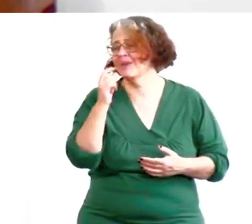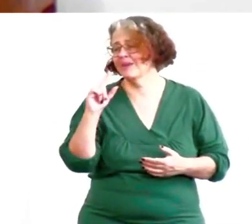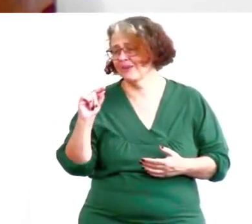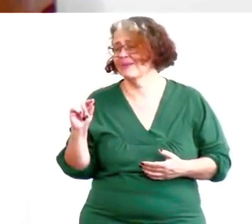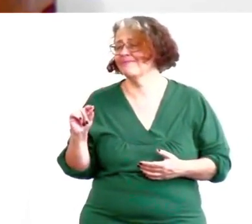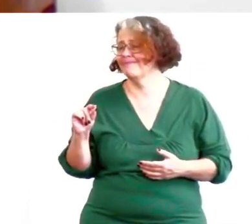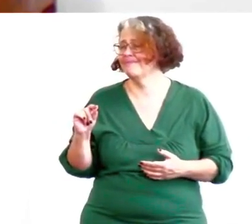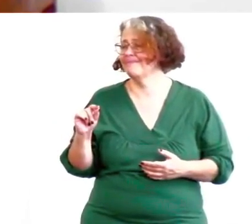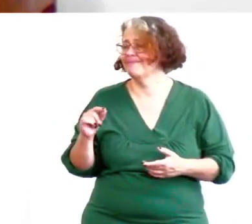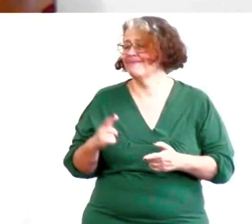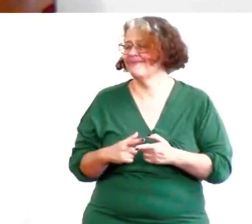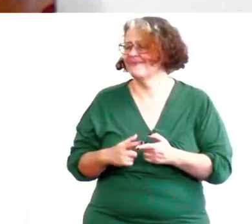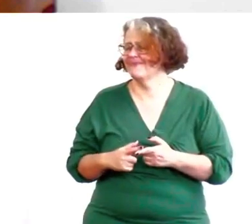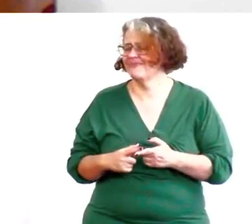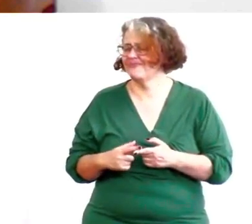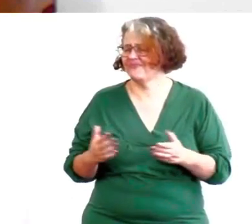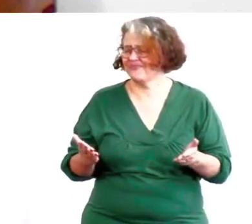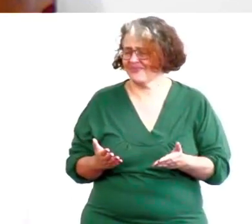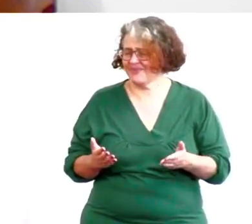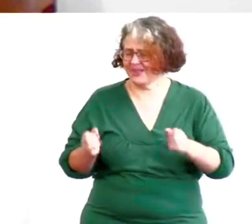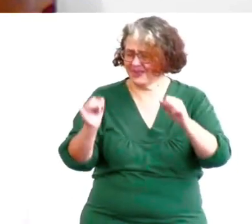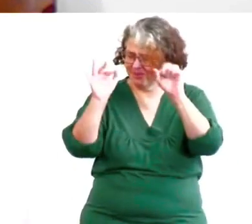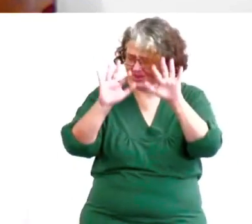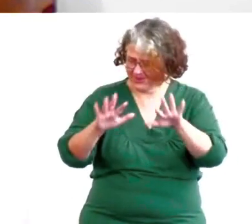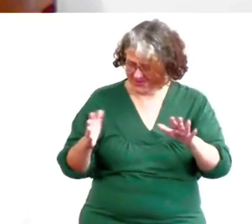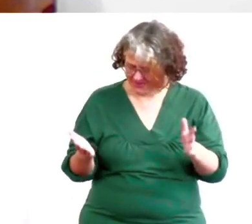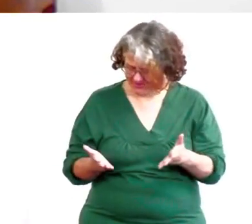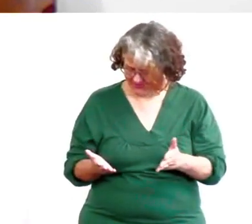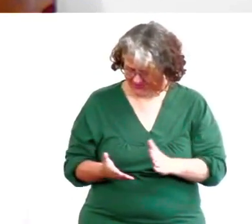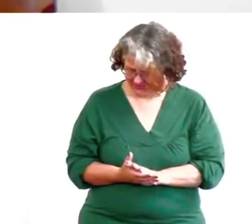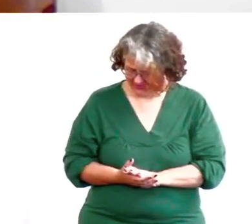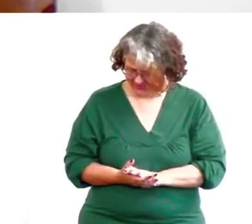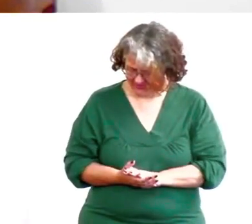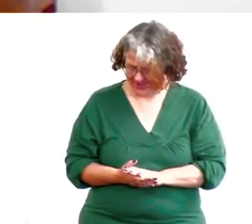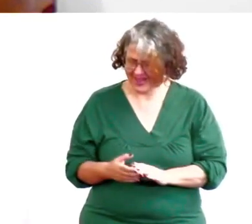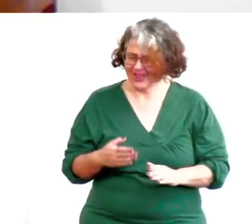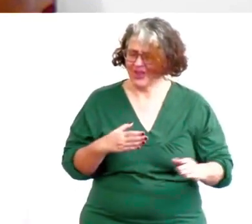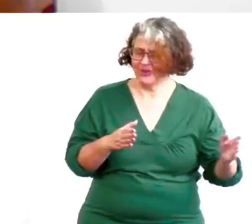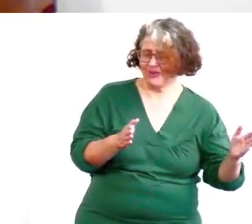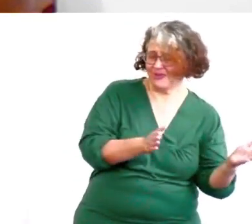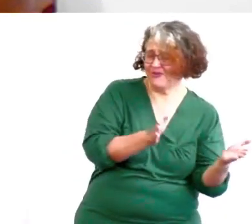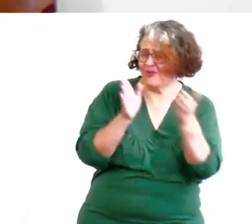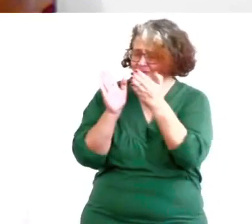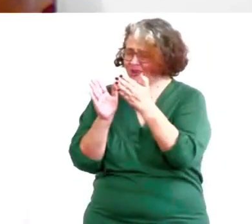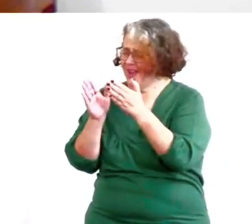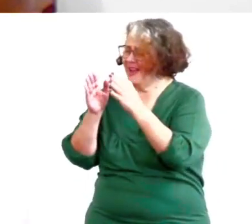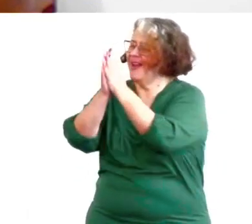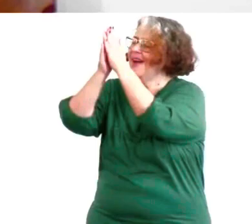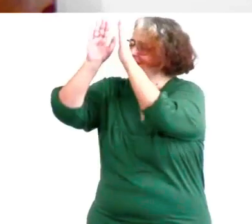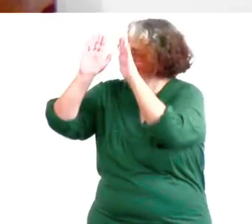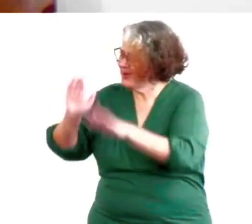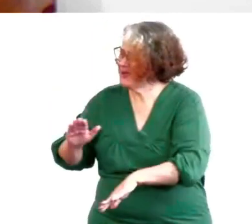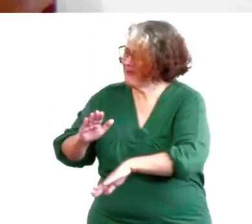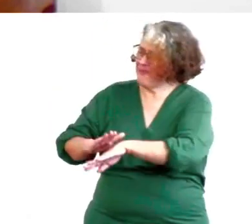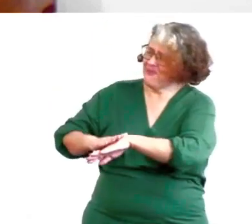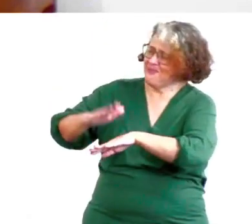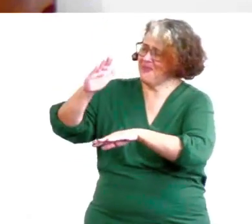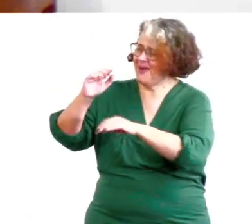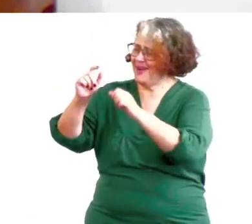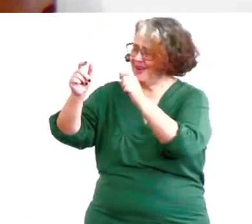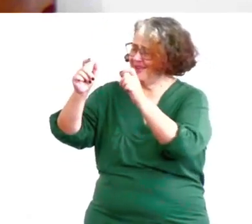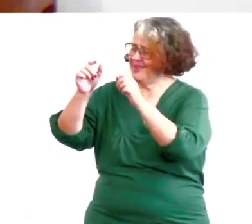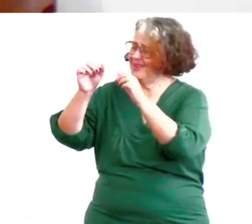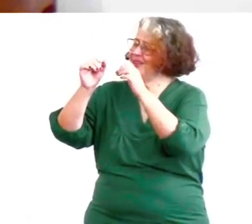arrependermos e voltarmos, e Te amarmos mais, e Te adorarmos mais, e